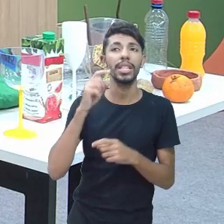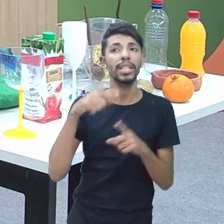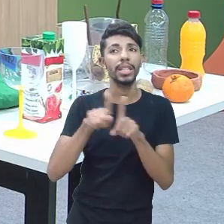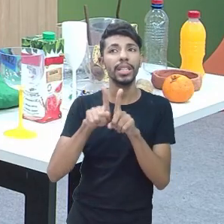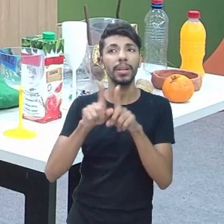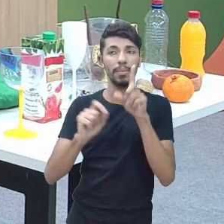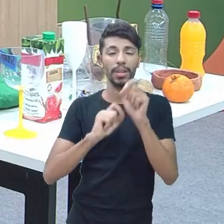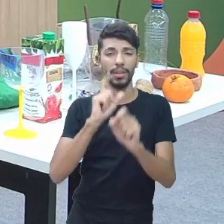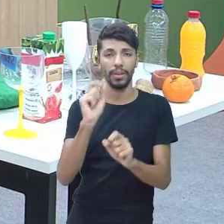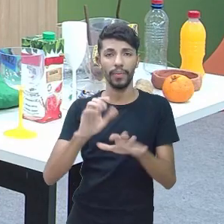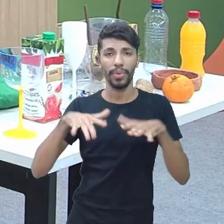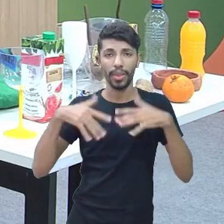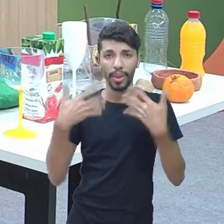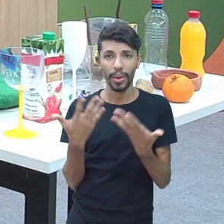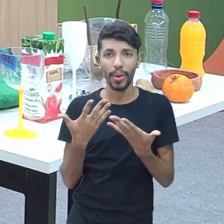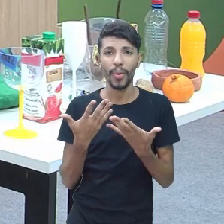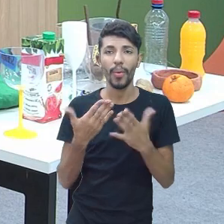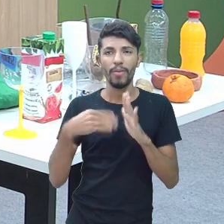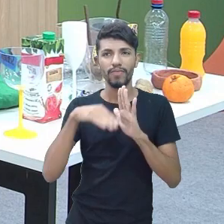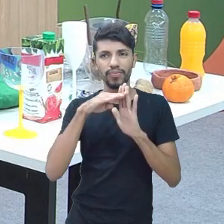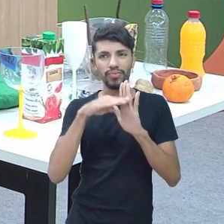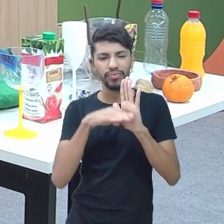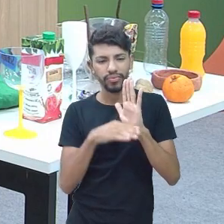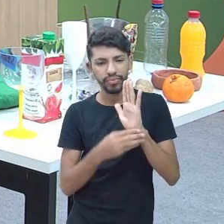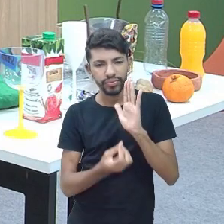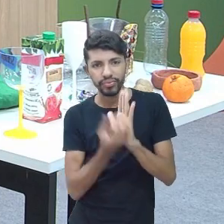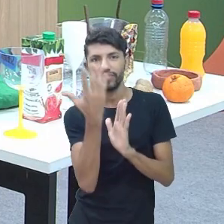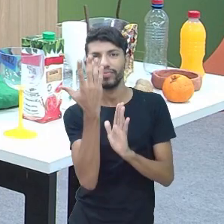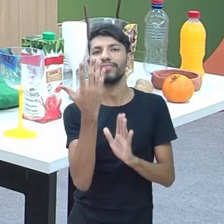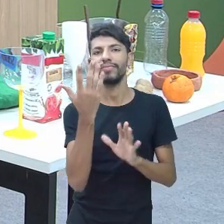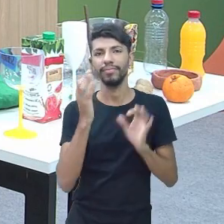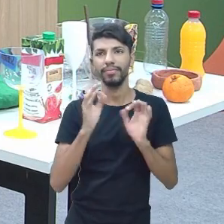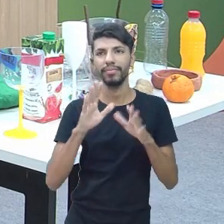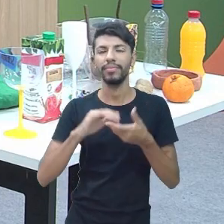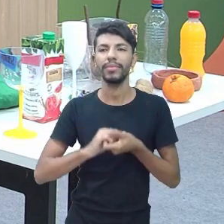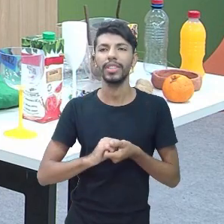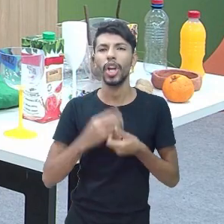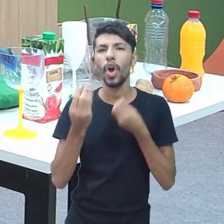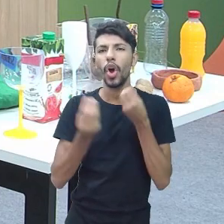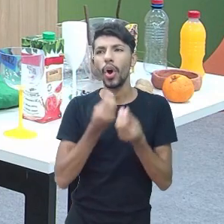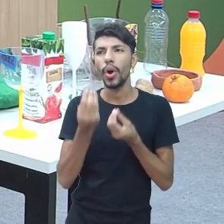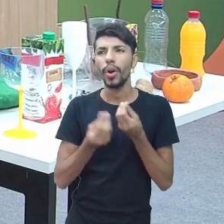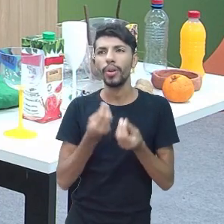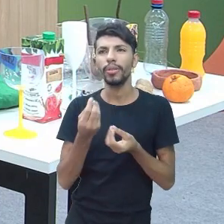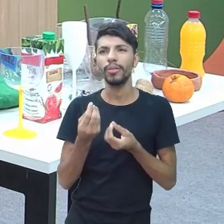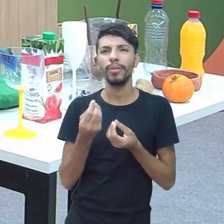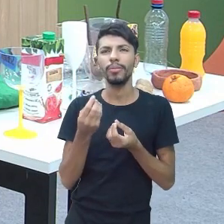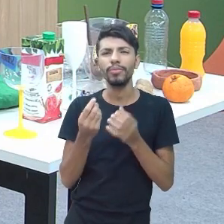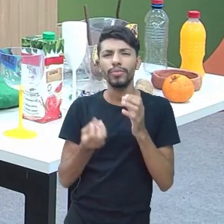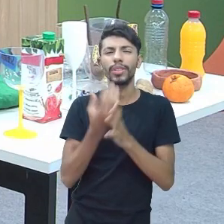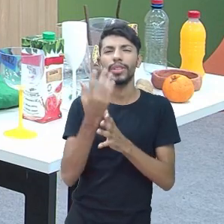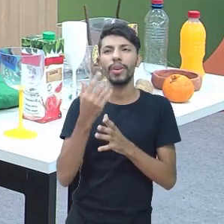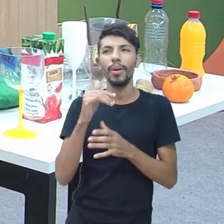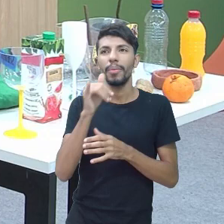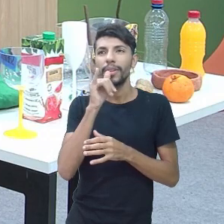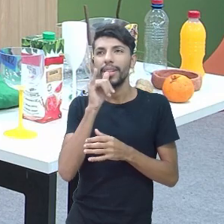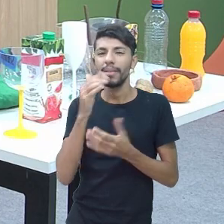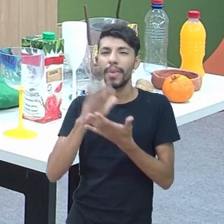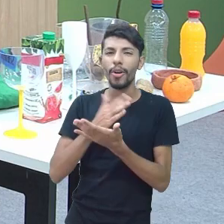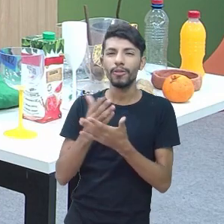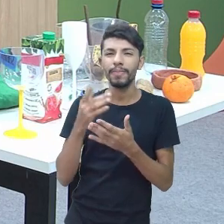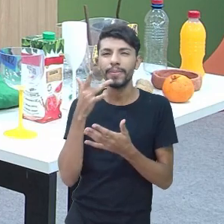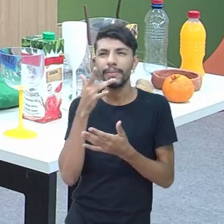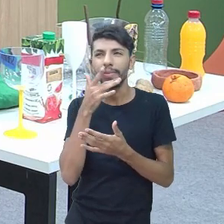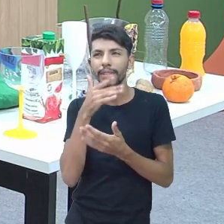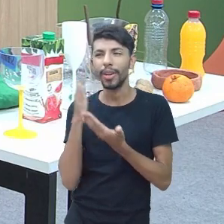e qual é a composição, como foi que surgiu, né? Alguns aqui dando água na boca, né? Como esse aqui, esse